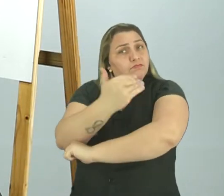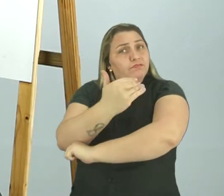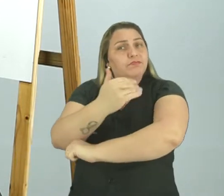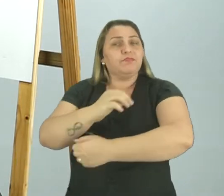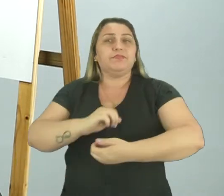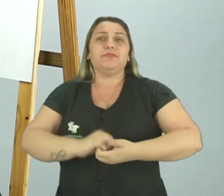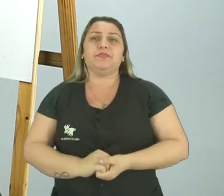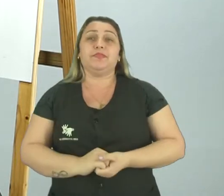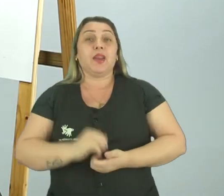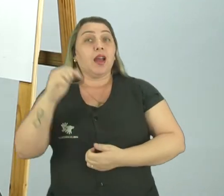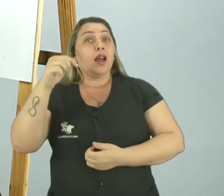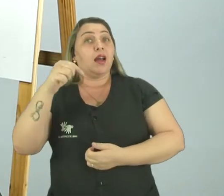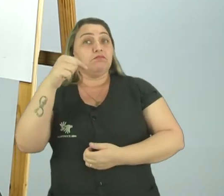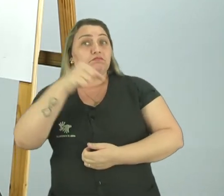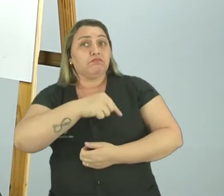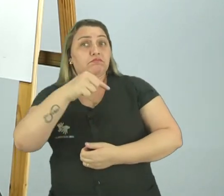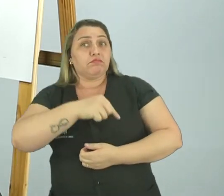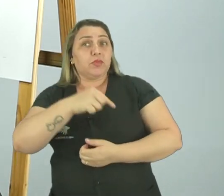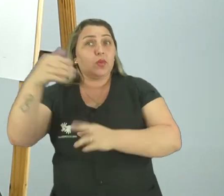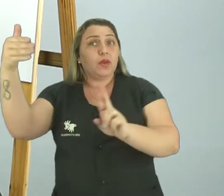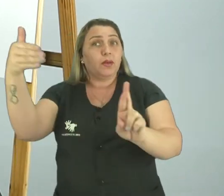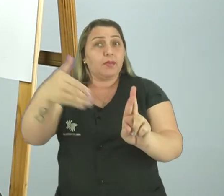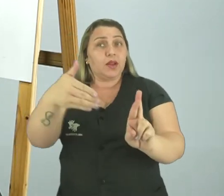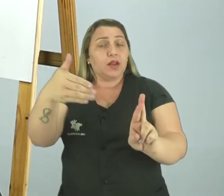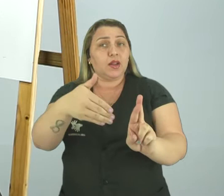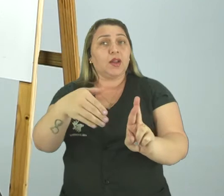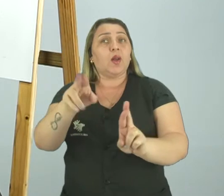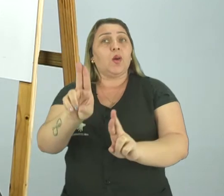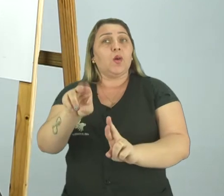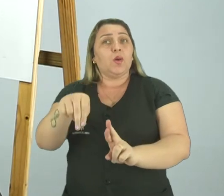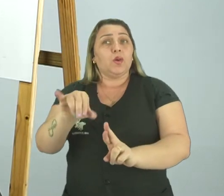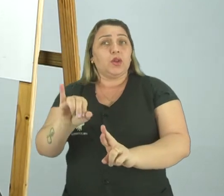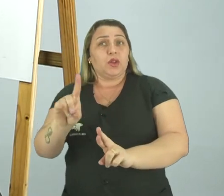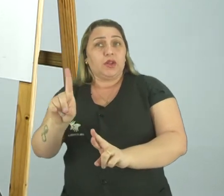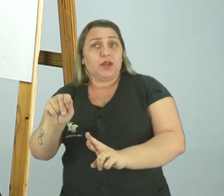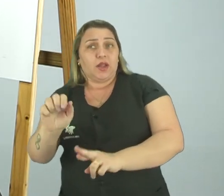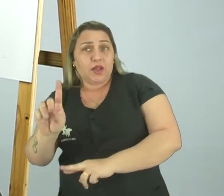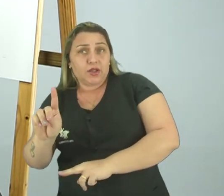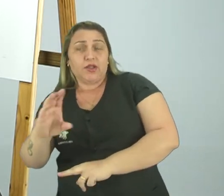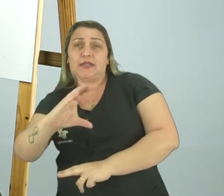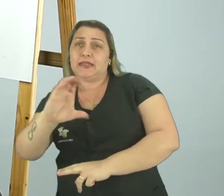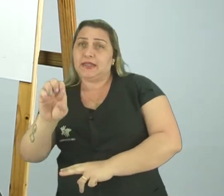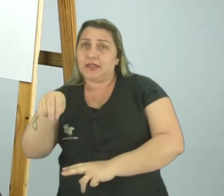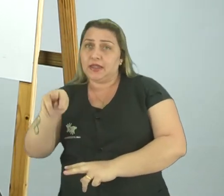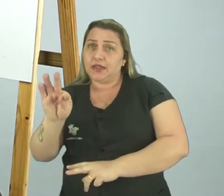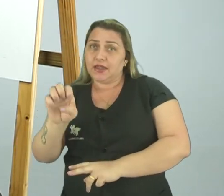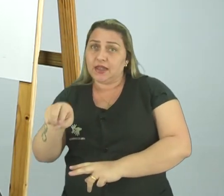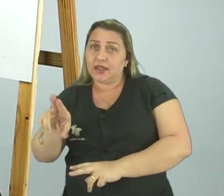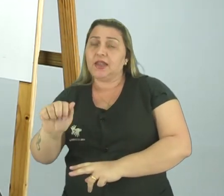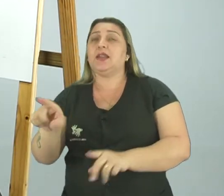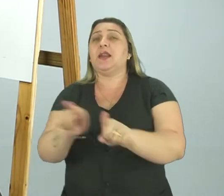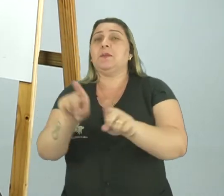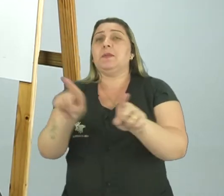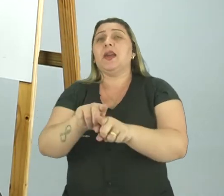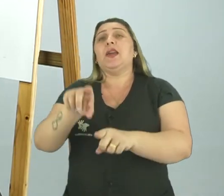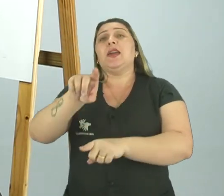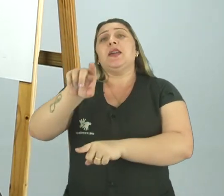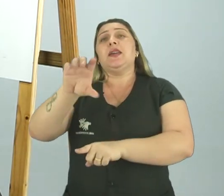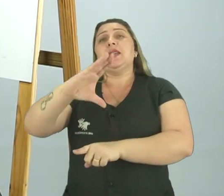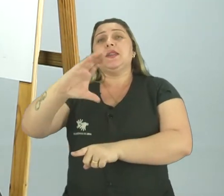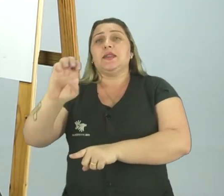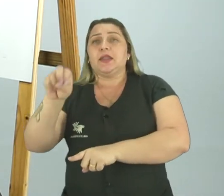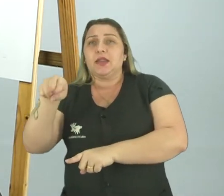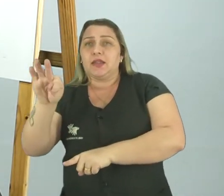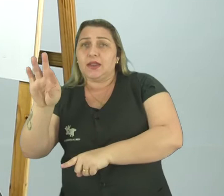comigo. Aqui eu estou representando, né, unidade, dezenas e centenas. Só para vocês compreenderem. Não vai ser o